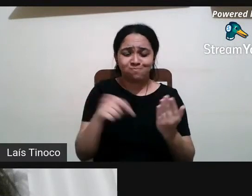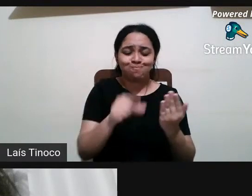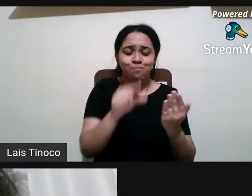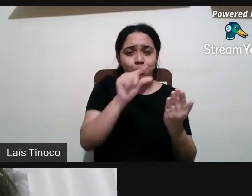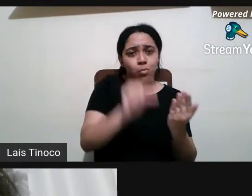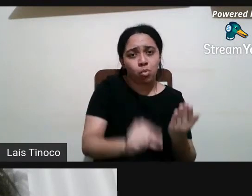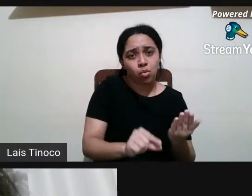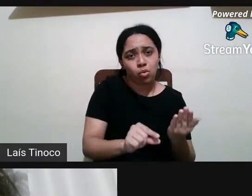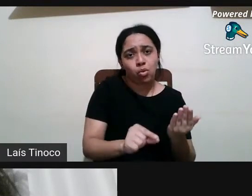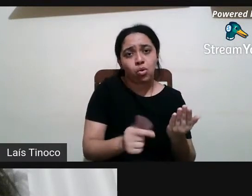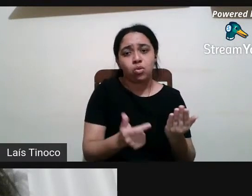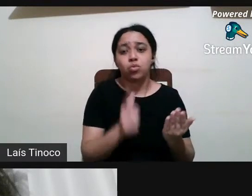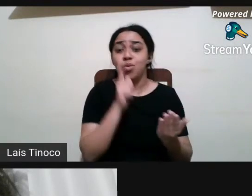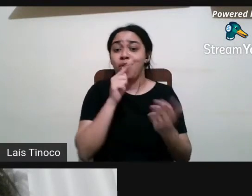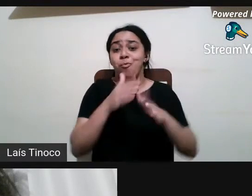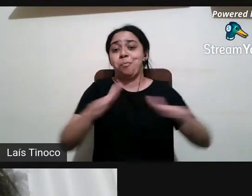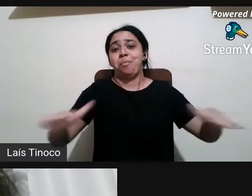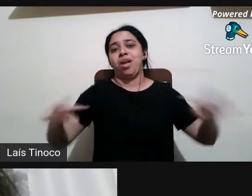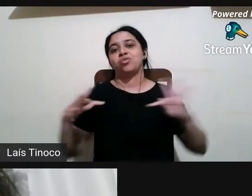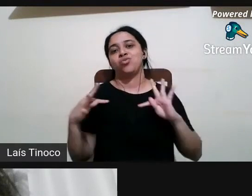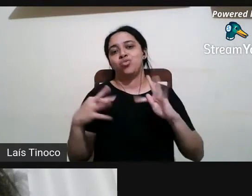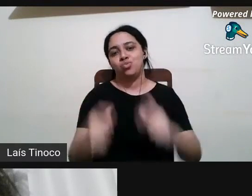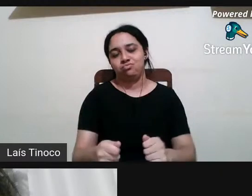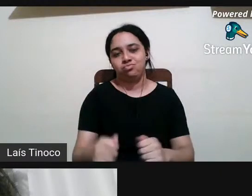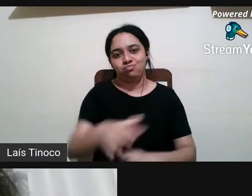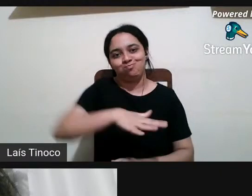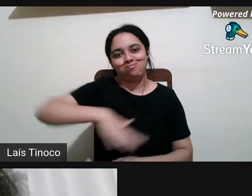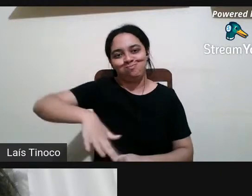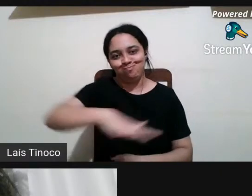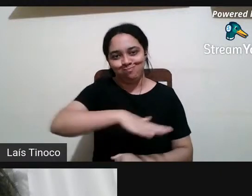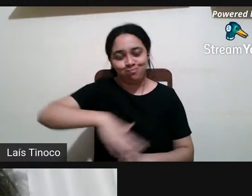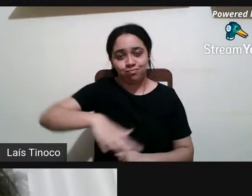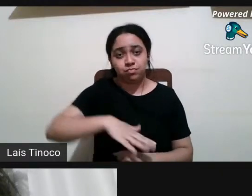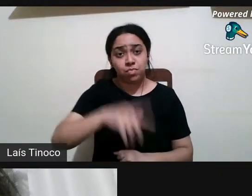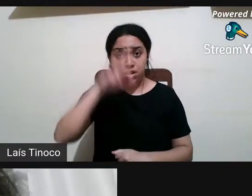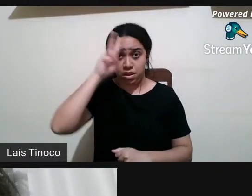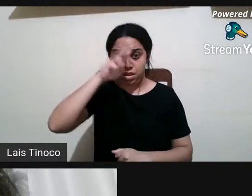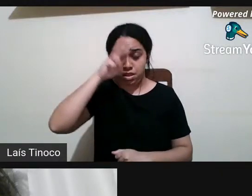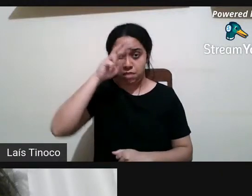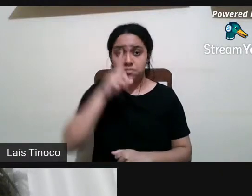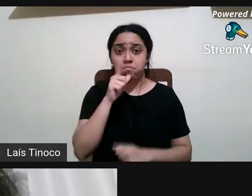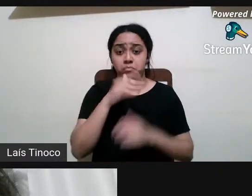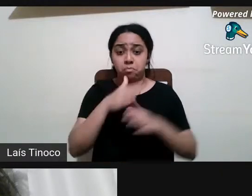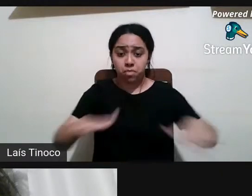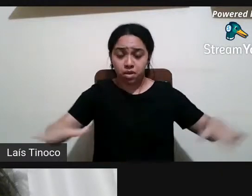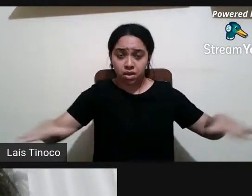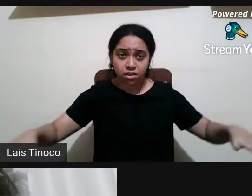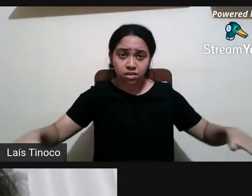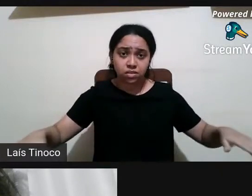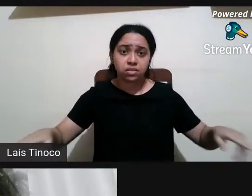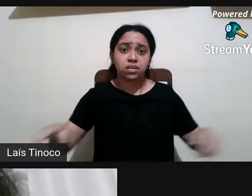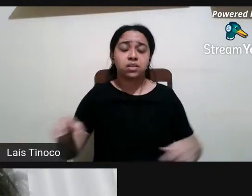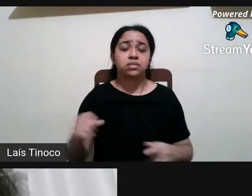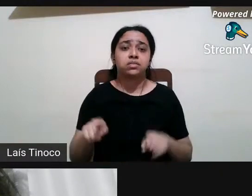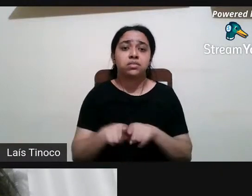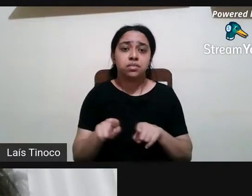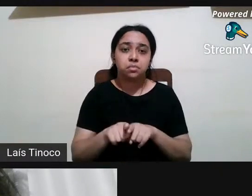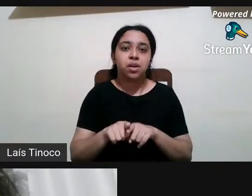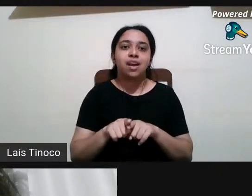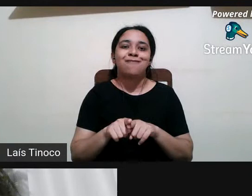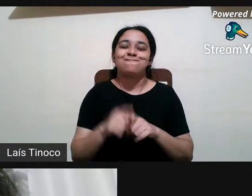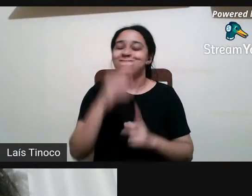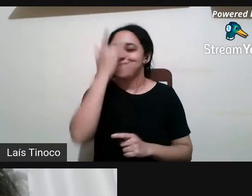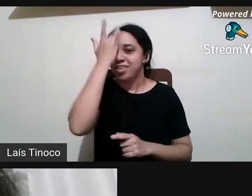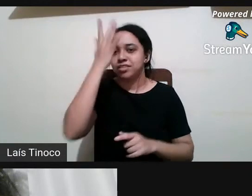corpo hídrico inteiro. Então, lembrando que as marés e as correntes oceânicas, elas facilitam muito a dispersão. Então,